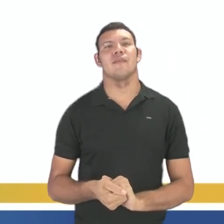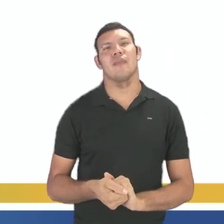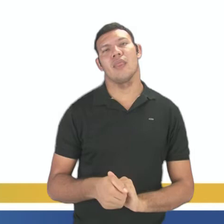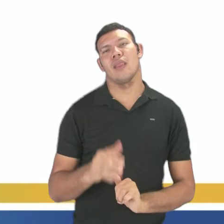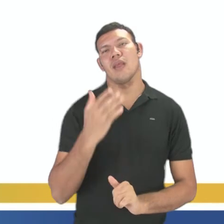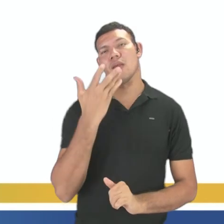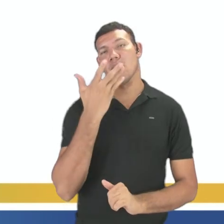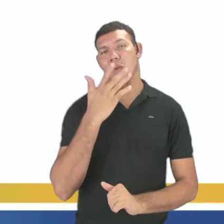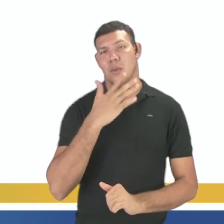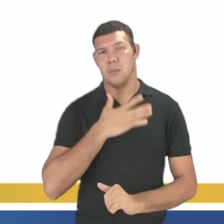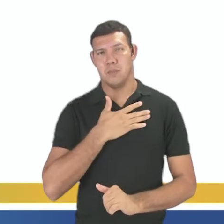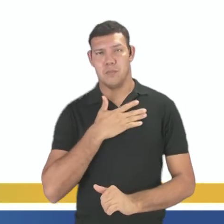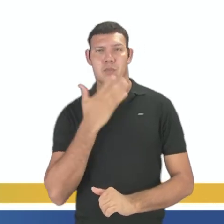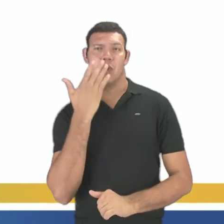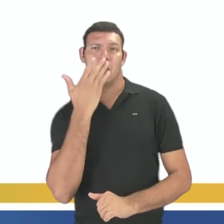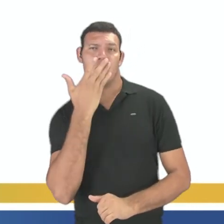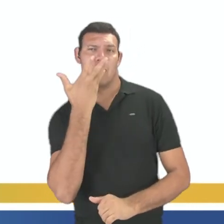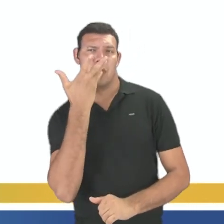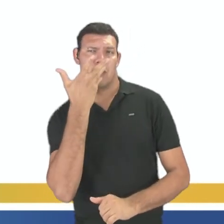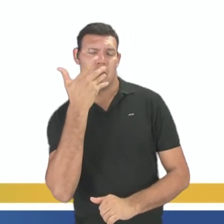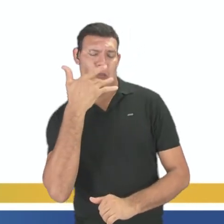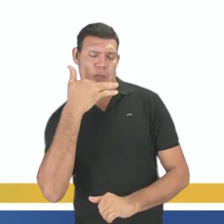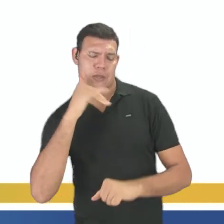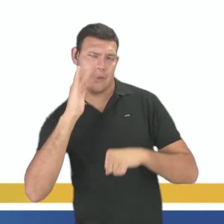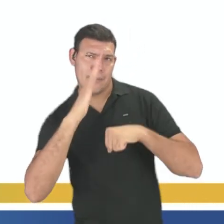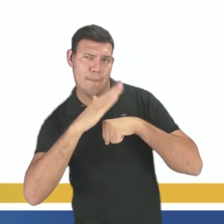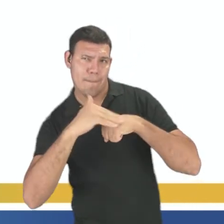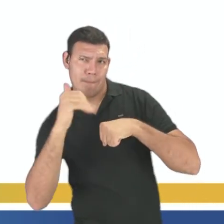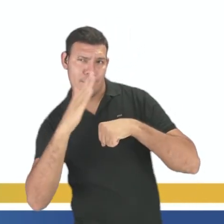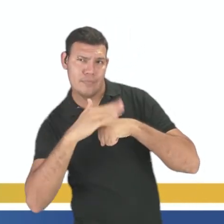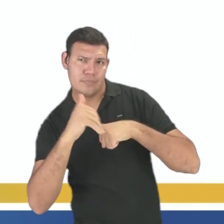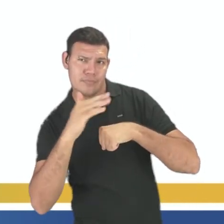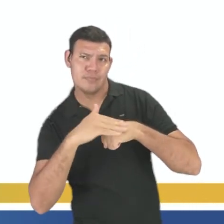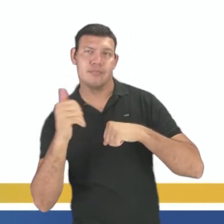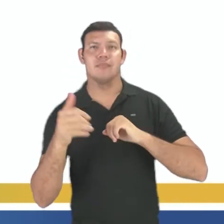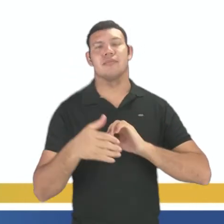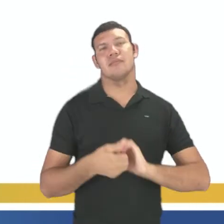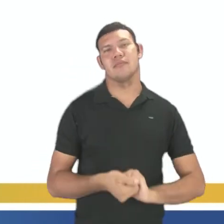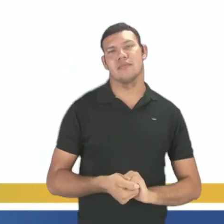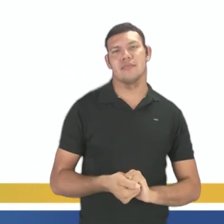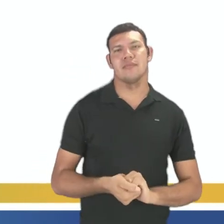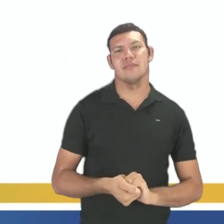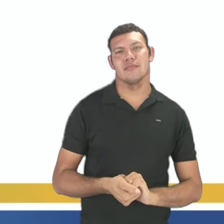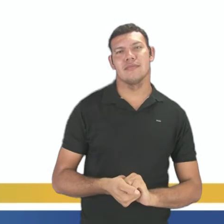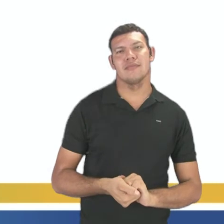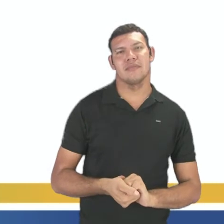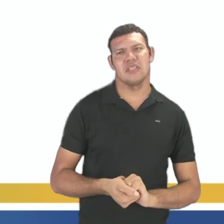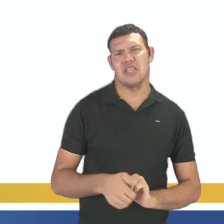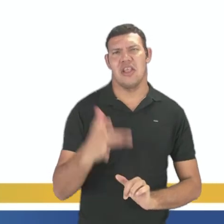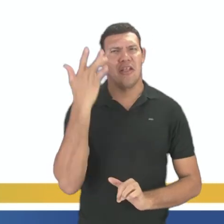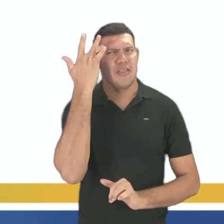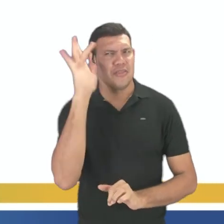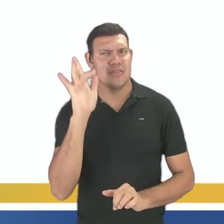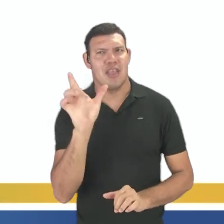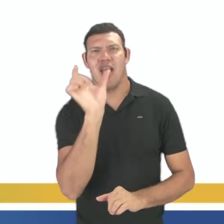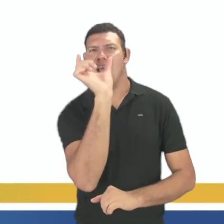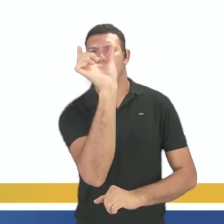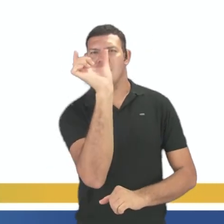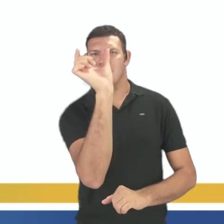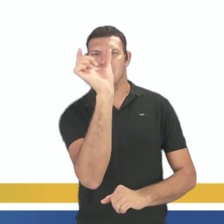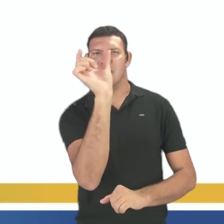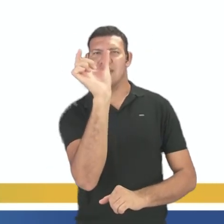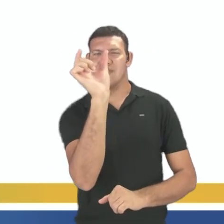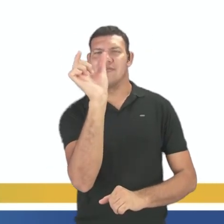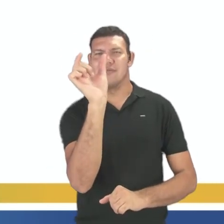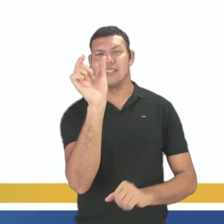doce criança, ok? Se vocês cantaram essa música e não sabiam o que significava o nome, esse aí é o título da música, tudo bem? E a gente está